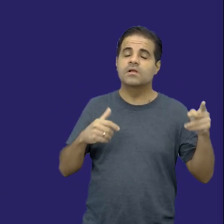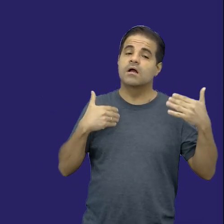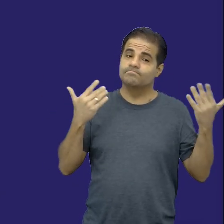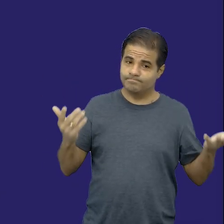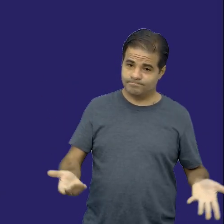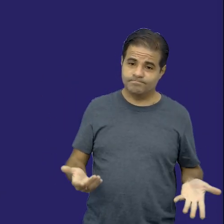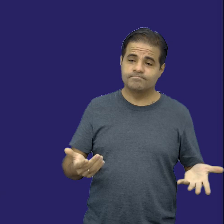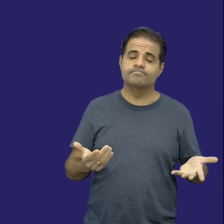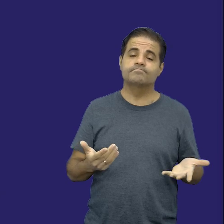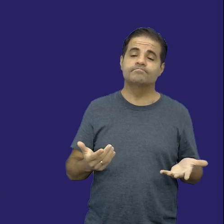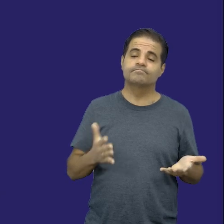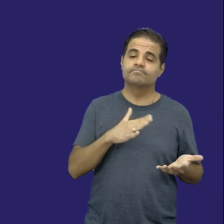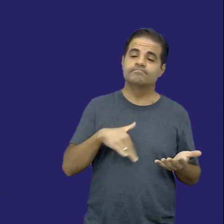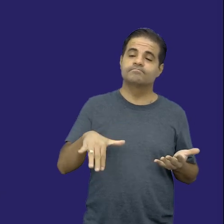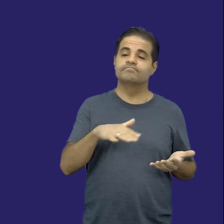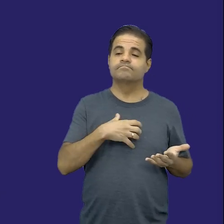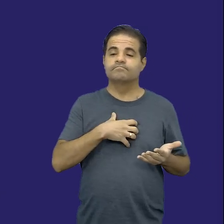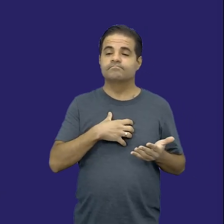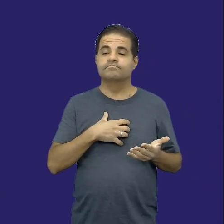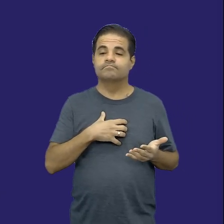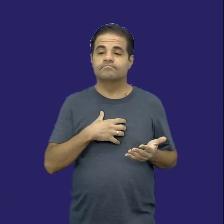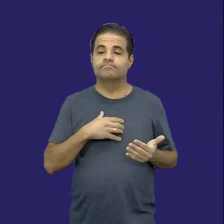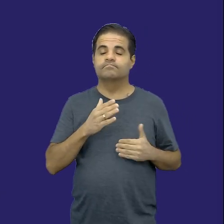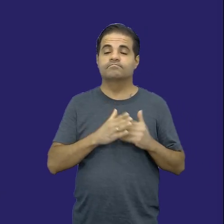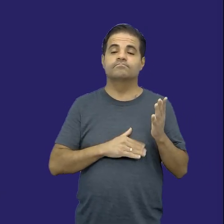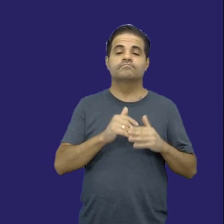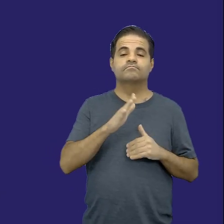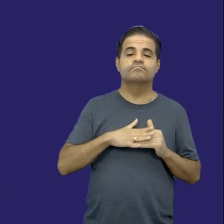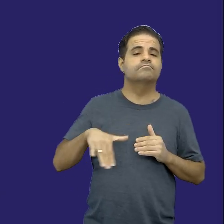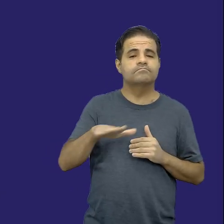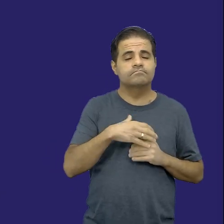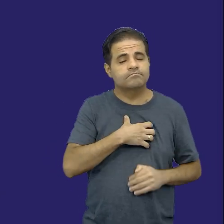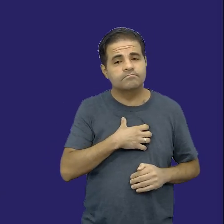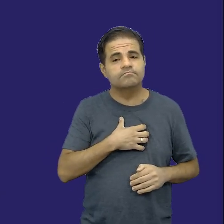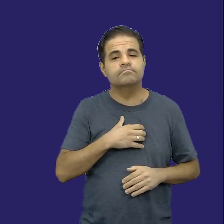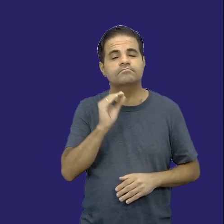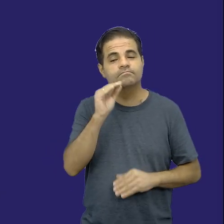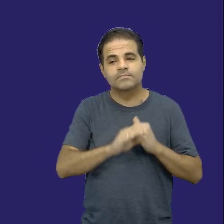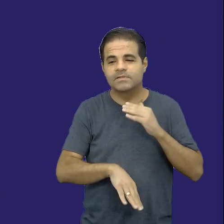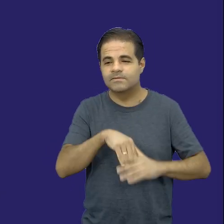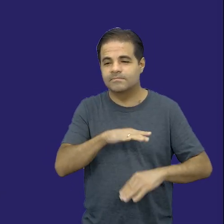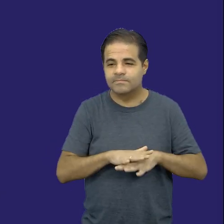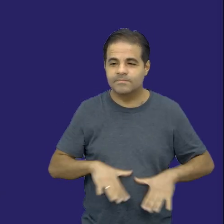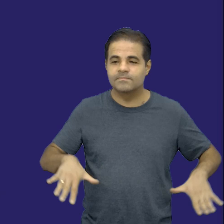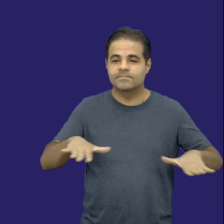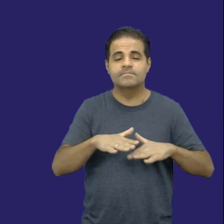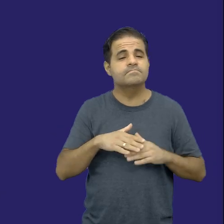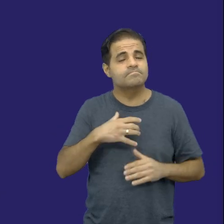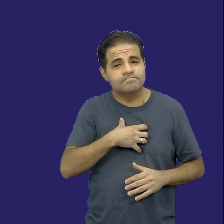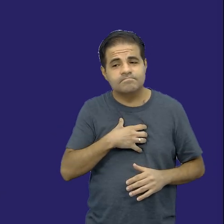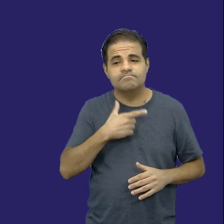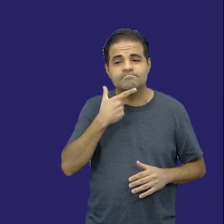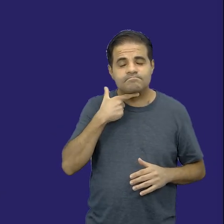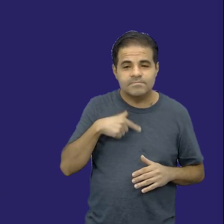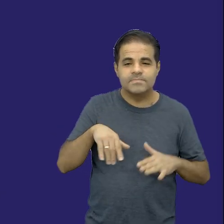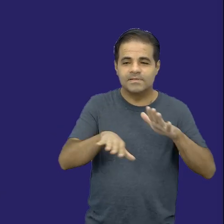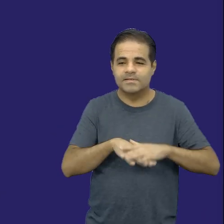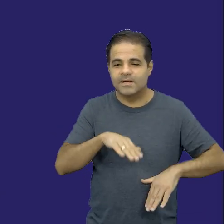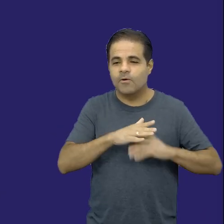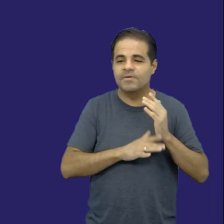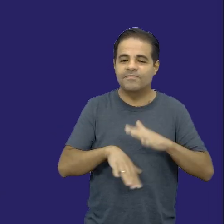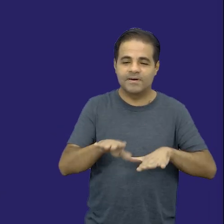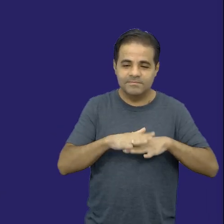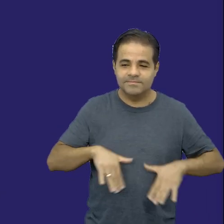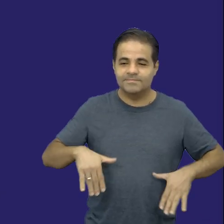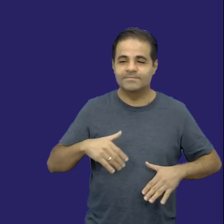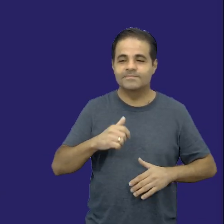porventura não conseguiu, que esse momento revisitando sirva só para que ele compreenda a tônica da nossa fala.